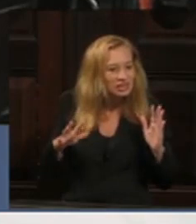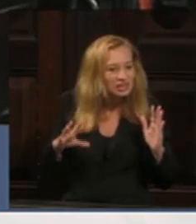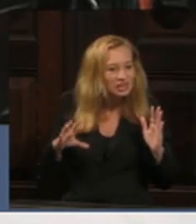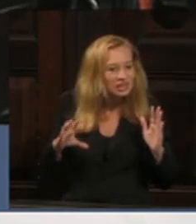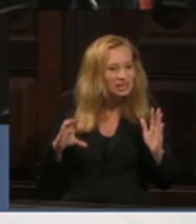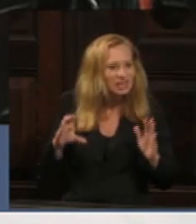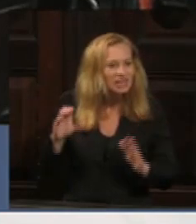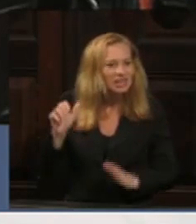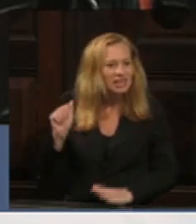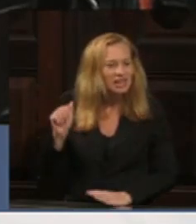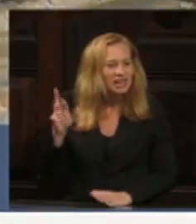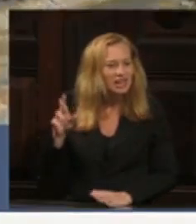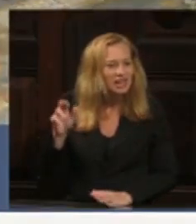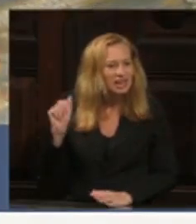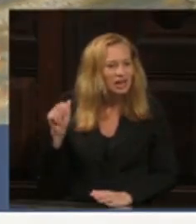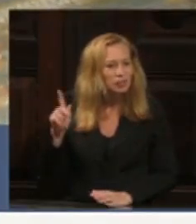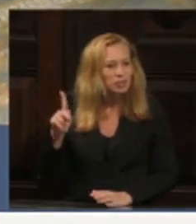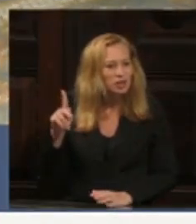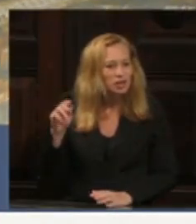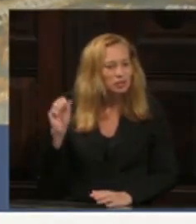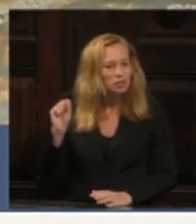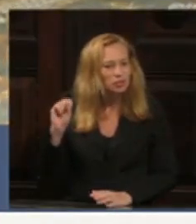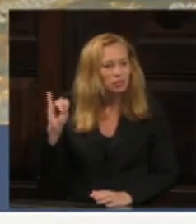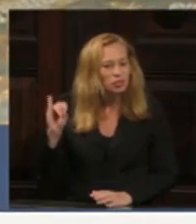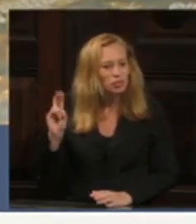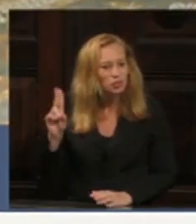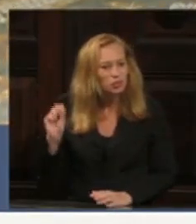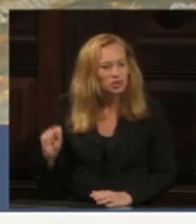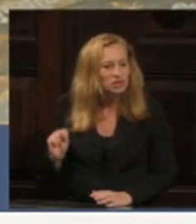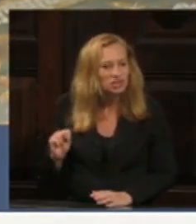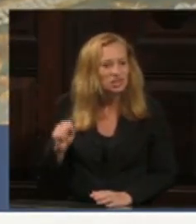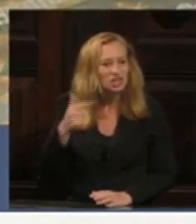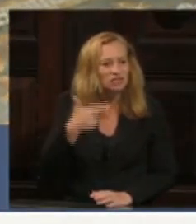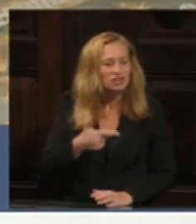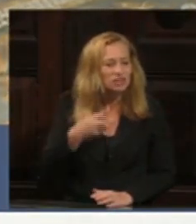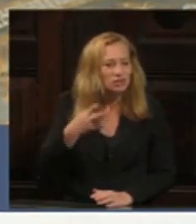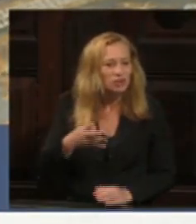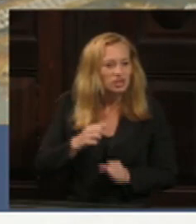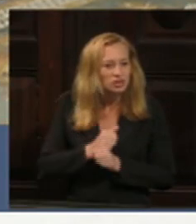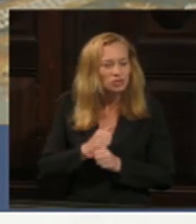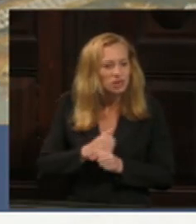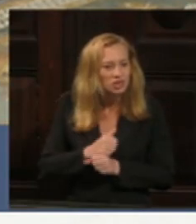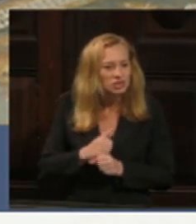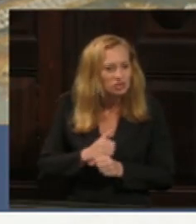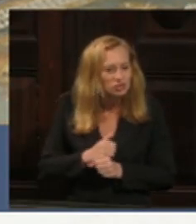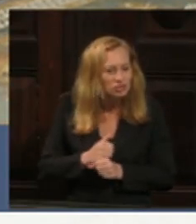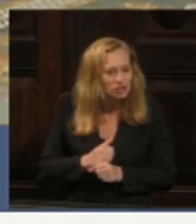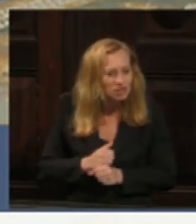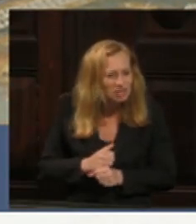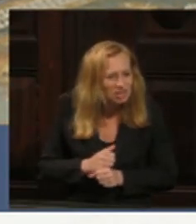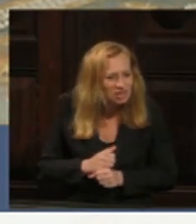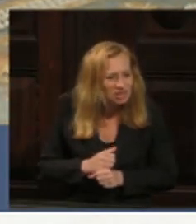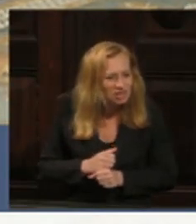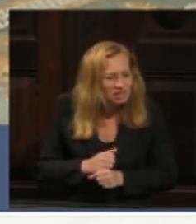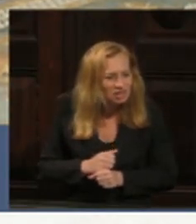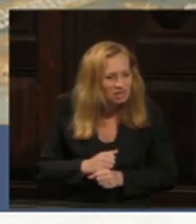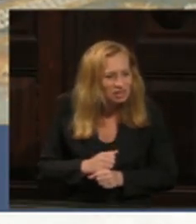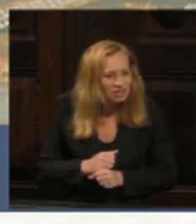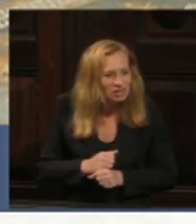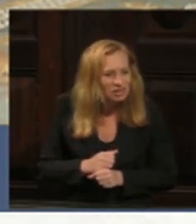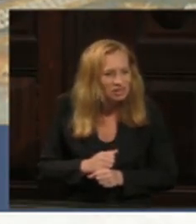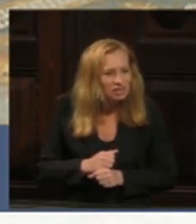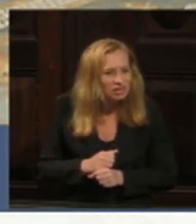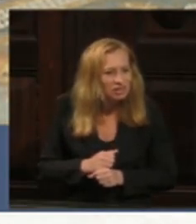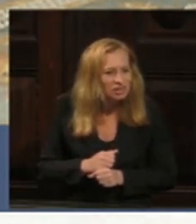Carapebus pelos seus 24 anos de emancipação política que está